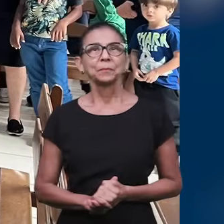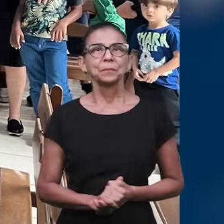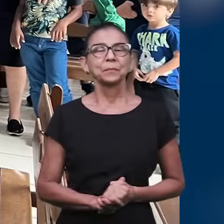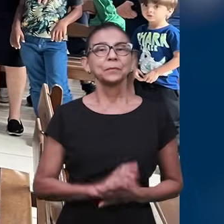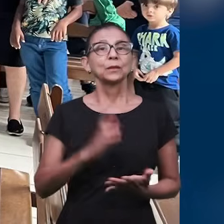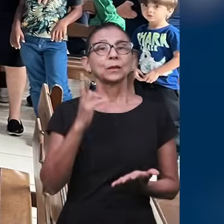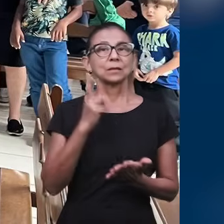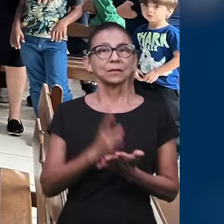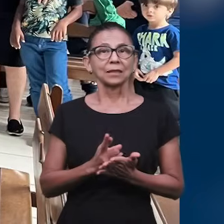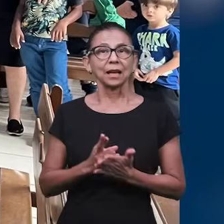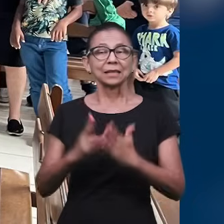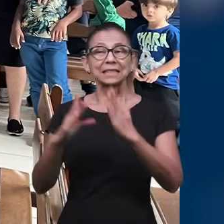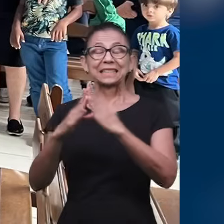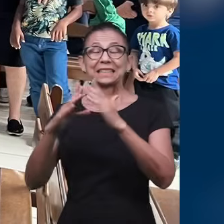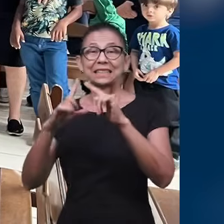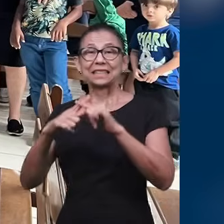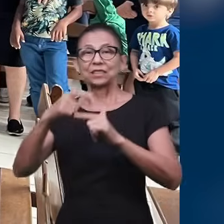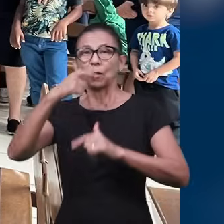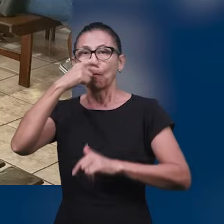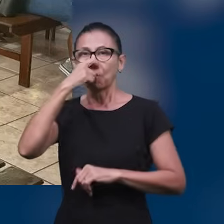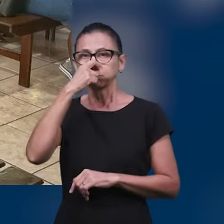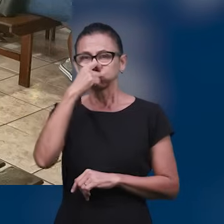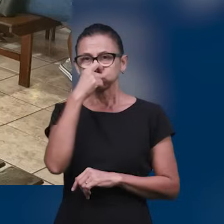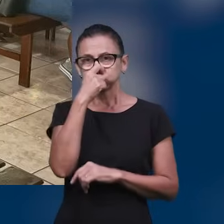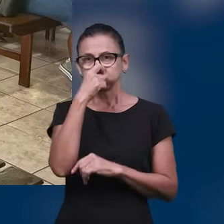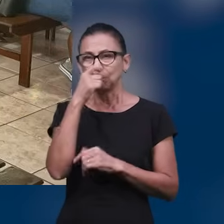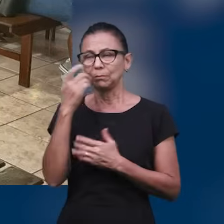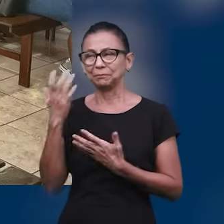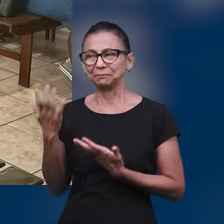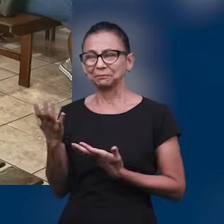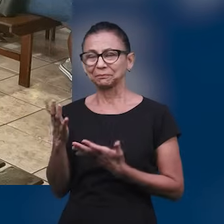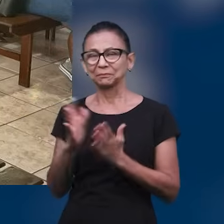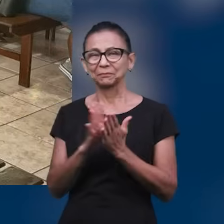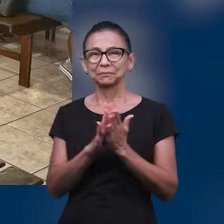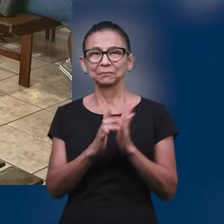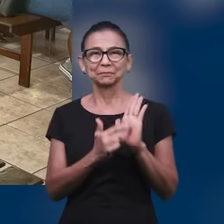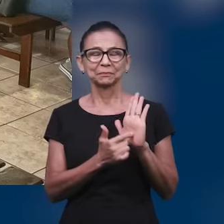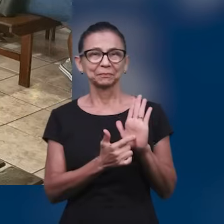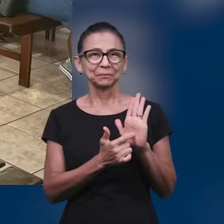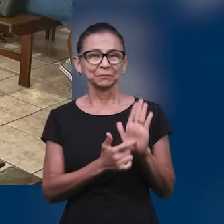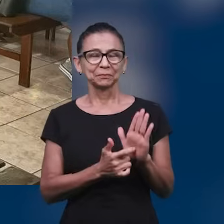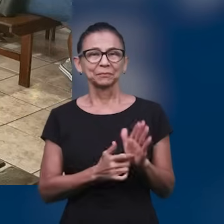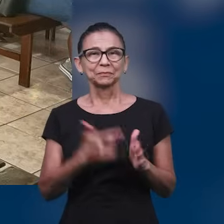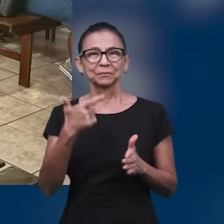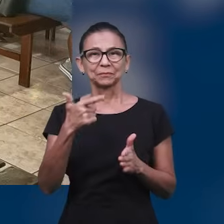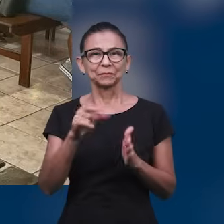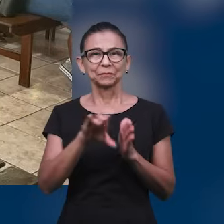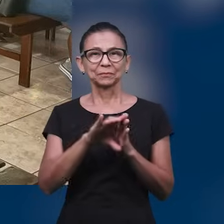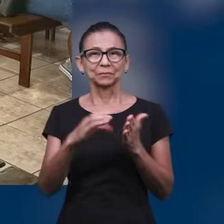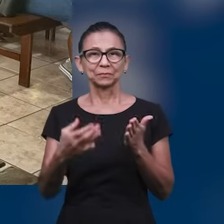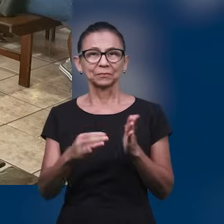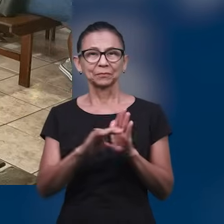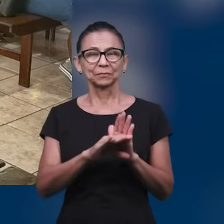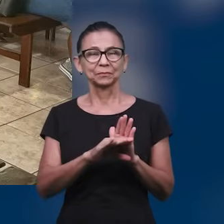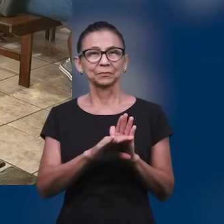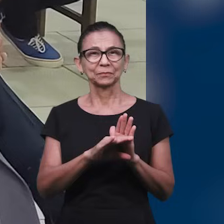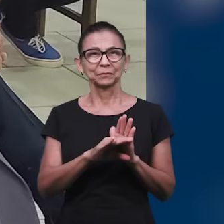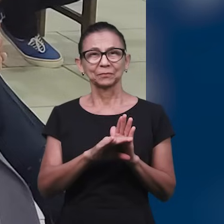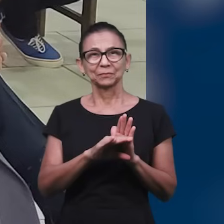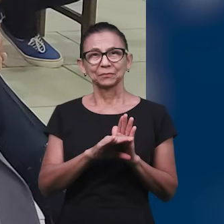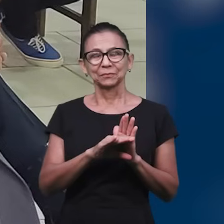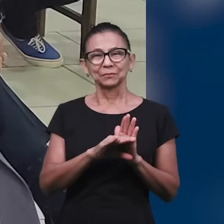puderam contemplar os frutos por esta dedicação, como nos afirma a palavra de Deus em 2 Crônicas 15:7.